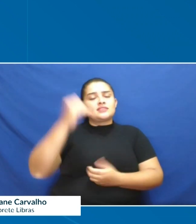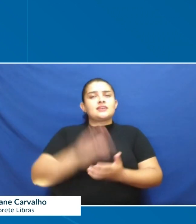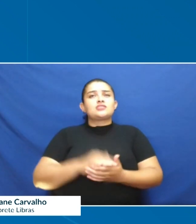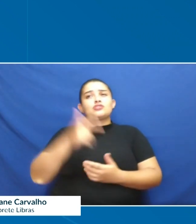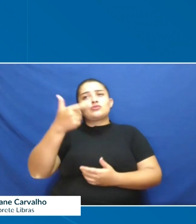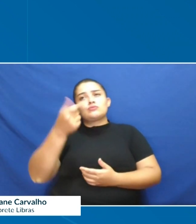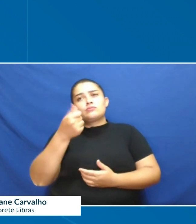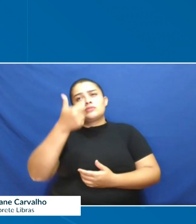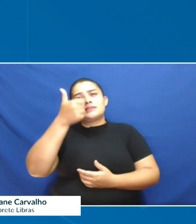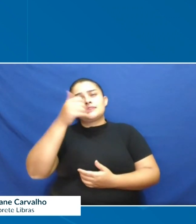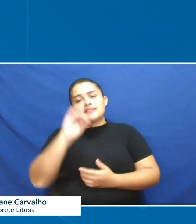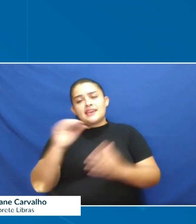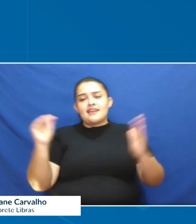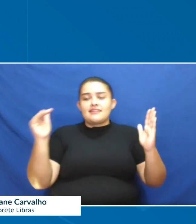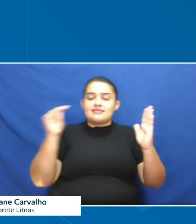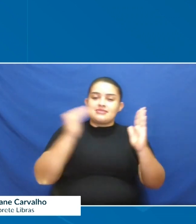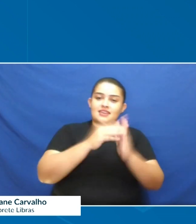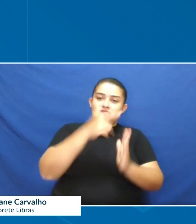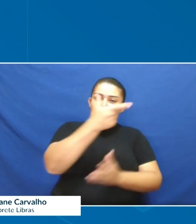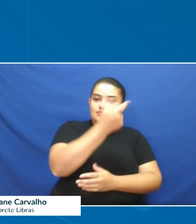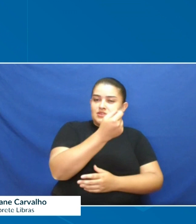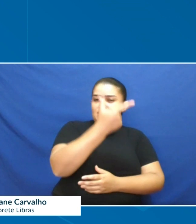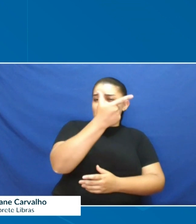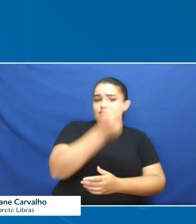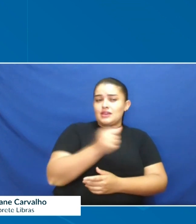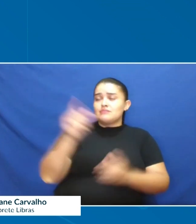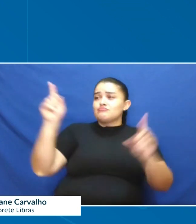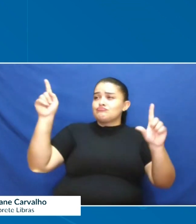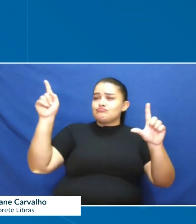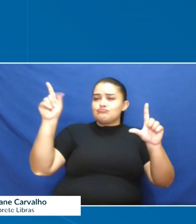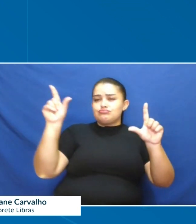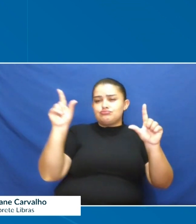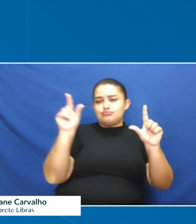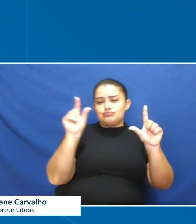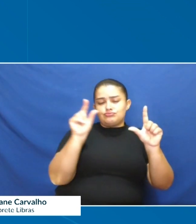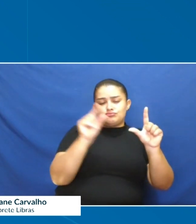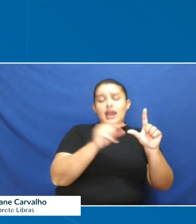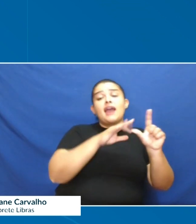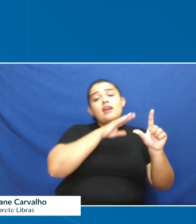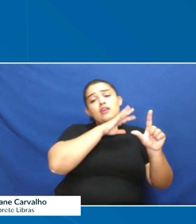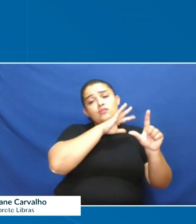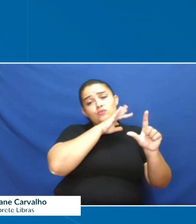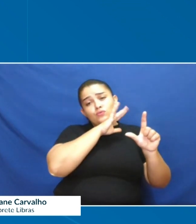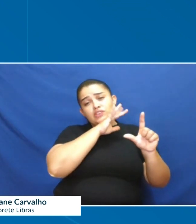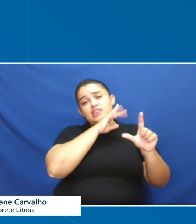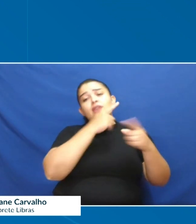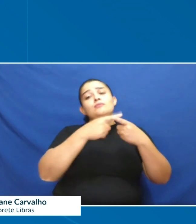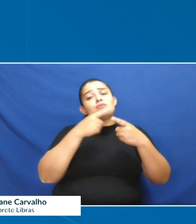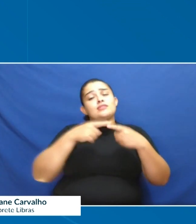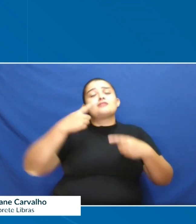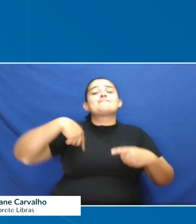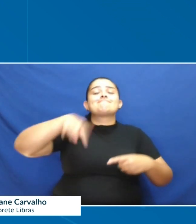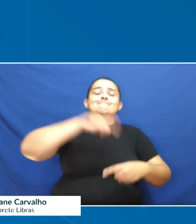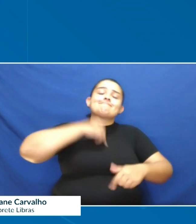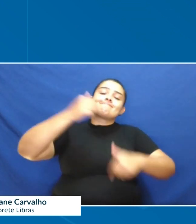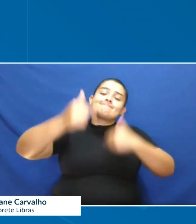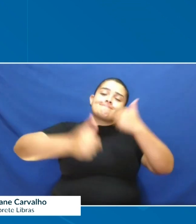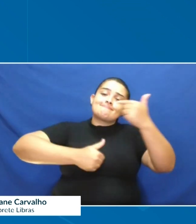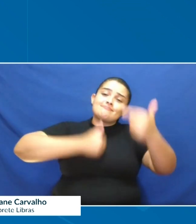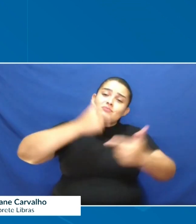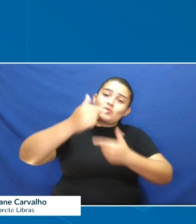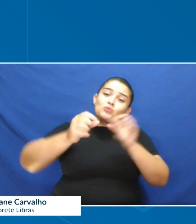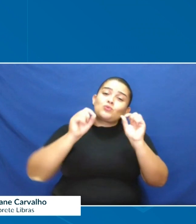para cá ele vem caindo. Isso é ruim, porque a gente passa a trabalhar com grande volume de importação de